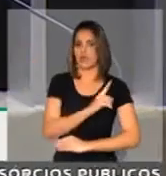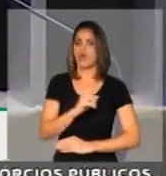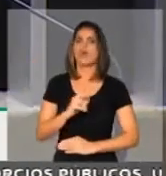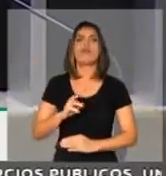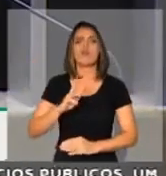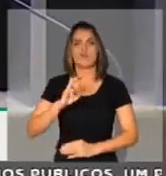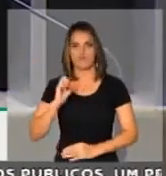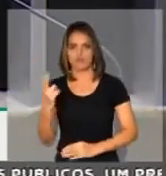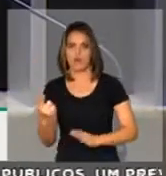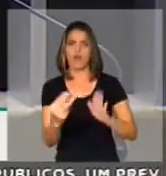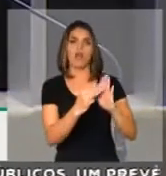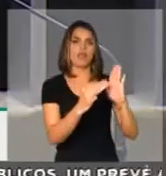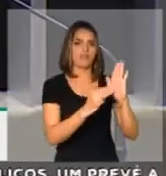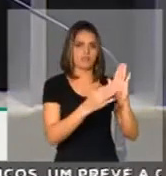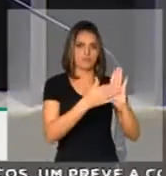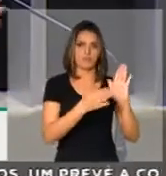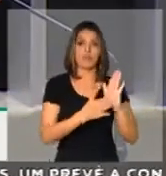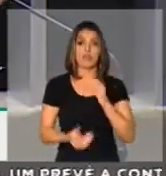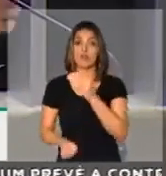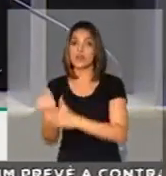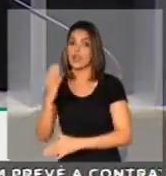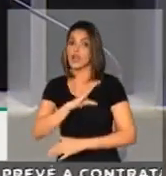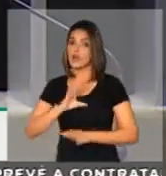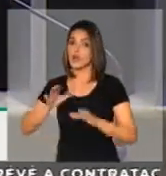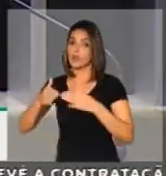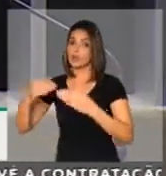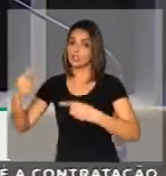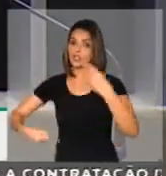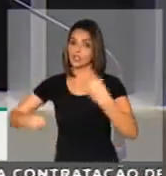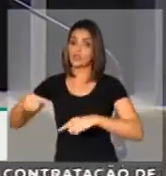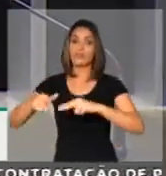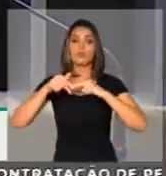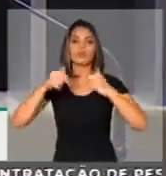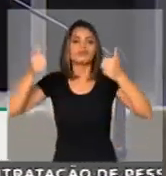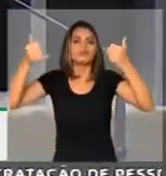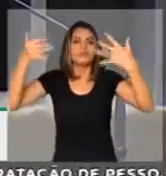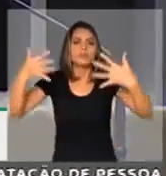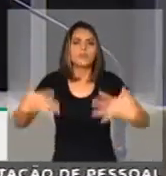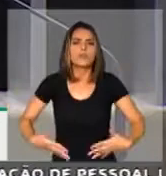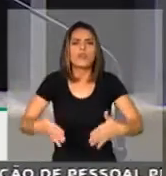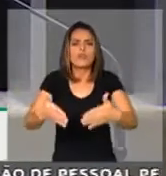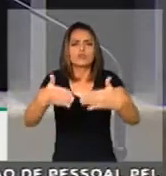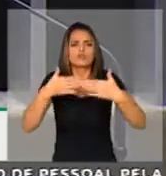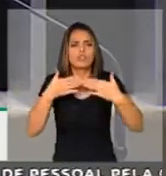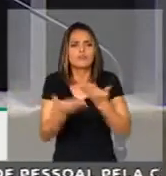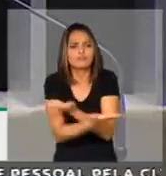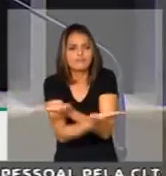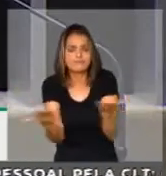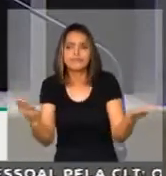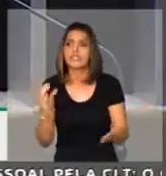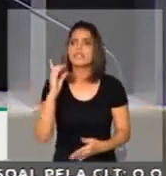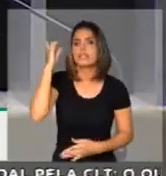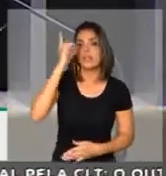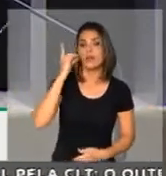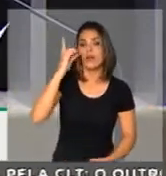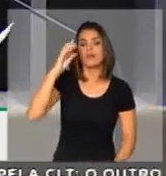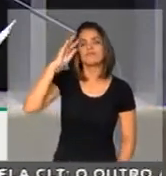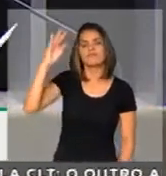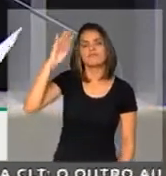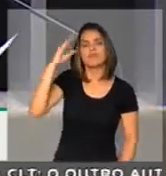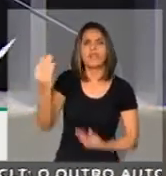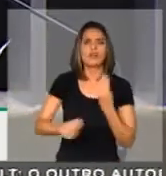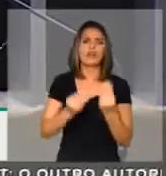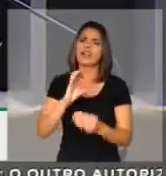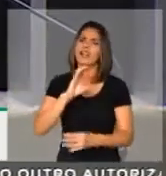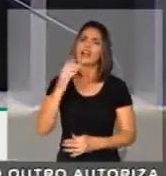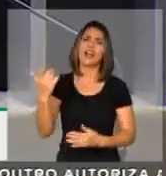apresentando também assim que instalarmos a comissão. Portanto, do exposto, conclamo os meus pares a esta reflexão, pois fica